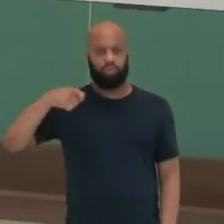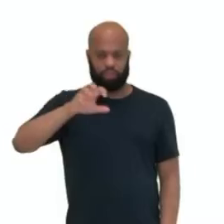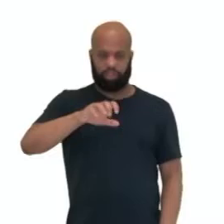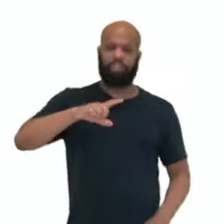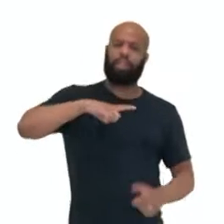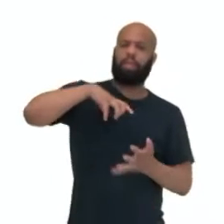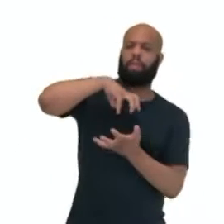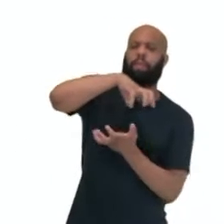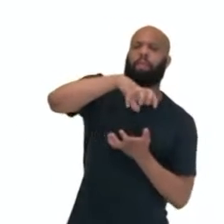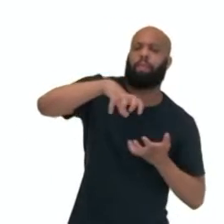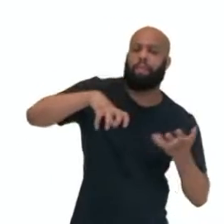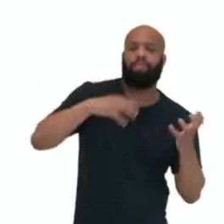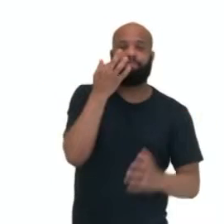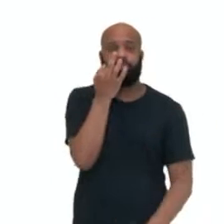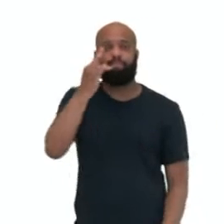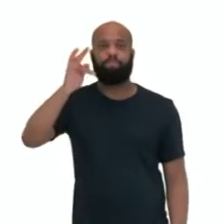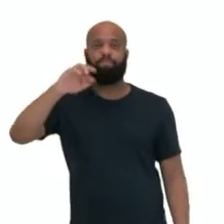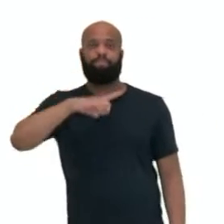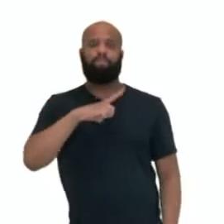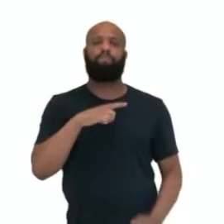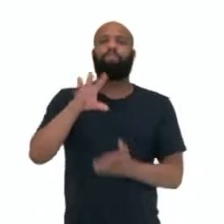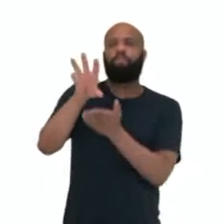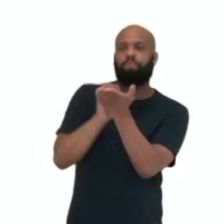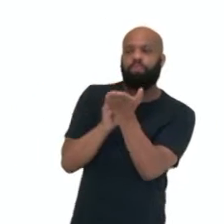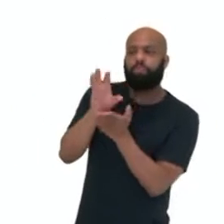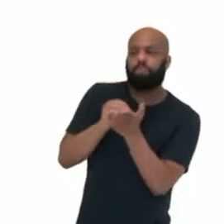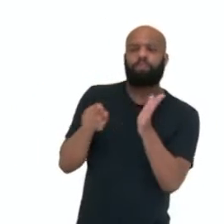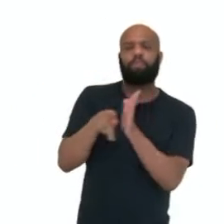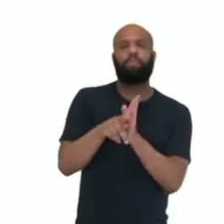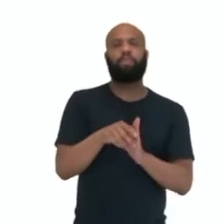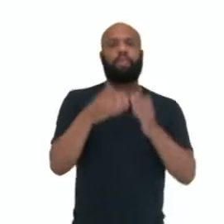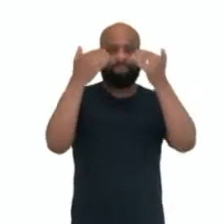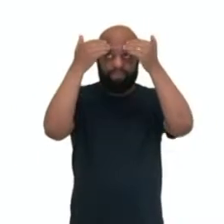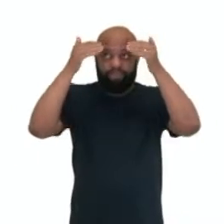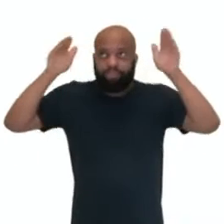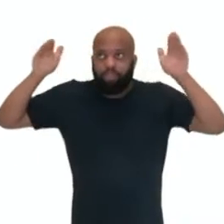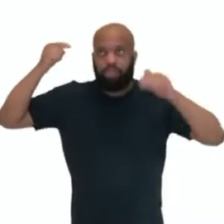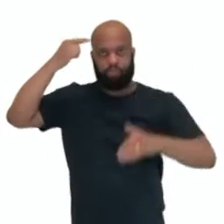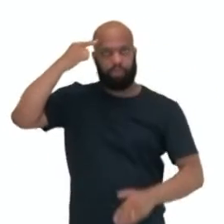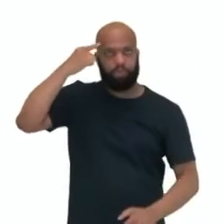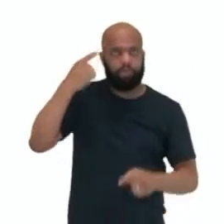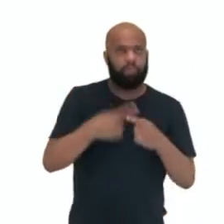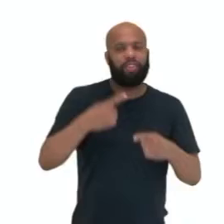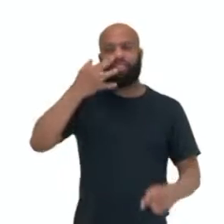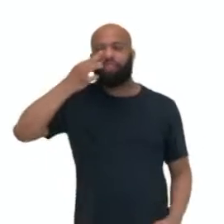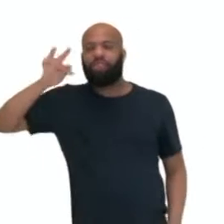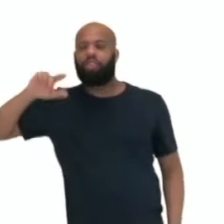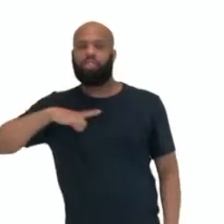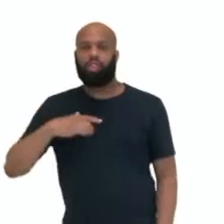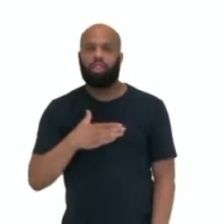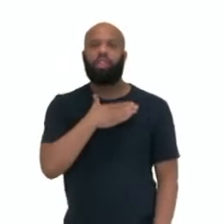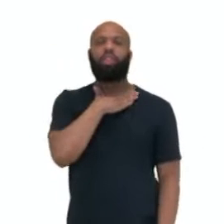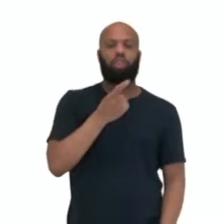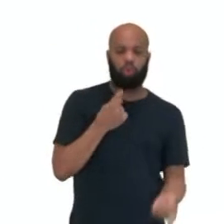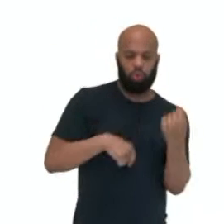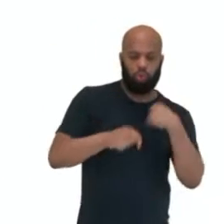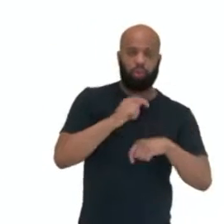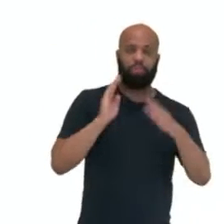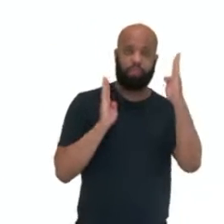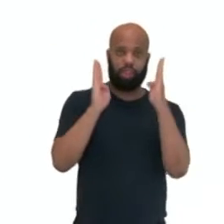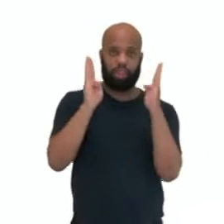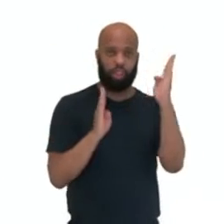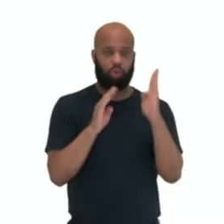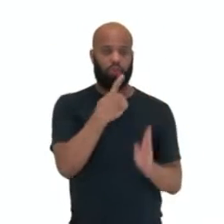Revolução Francesa se inspirou nos ideais iluministas. A França vivia uma intensa crise econômica durante as décadas